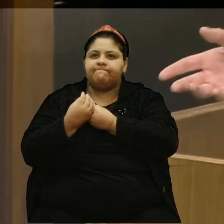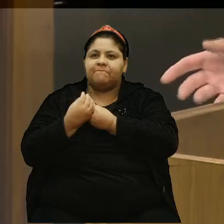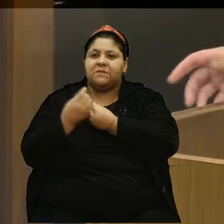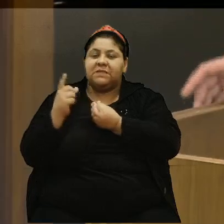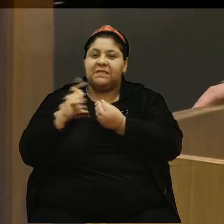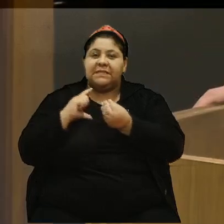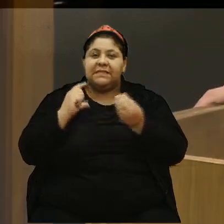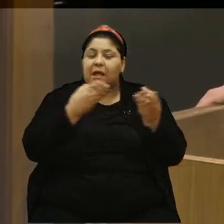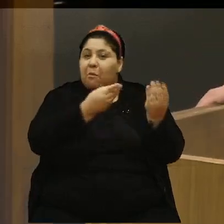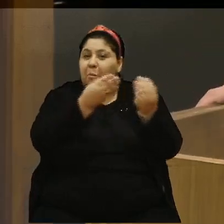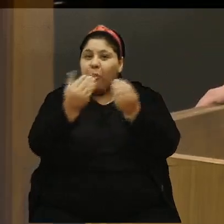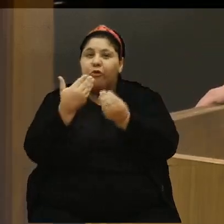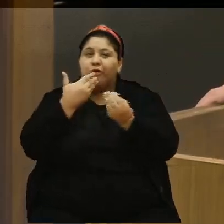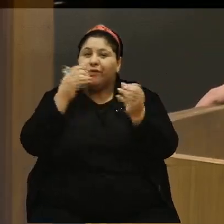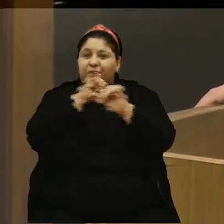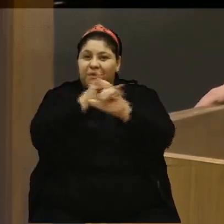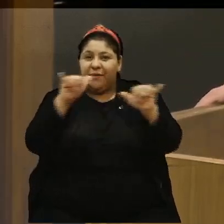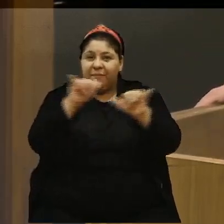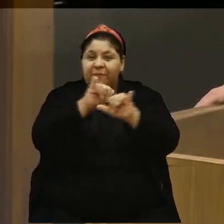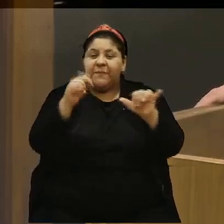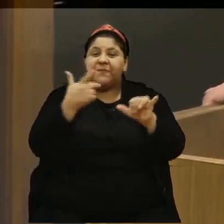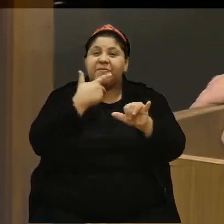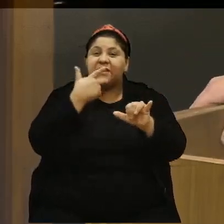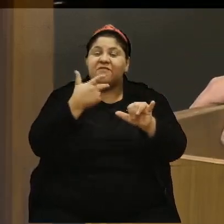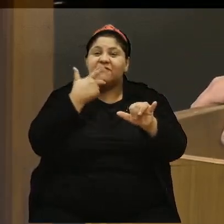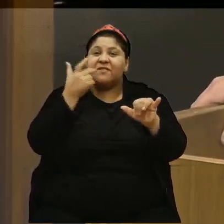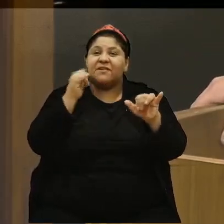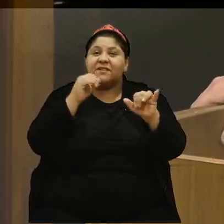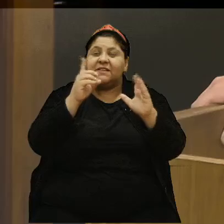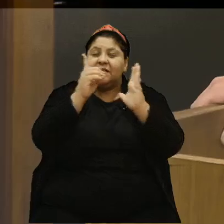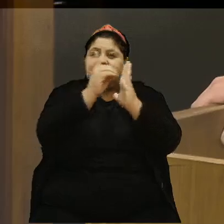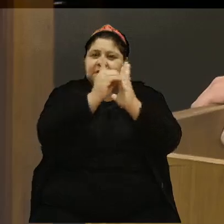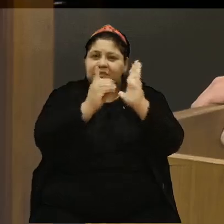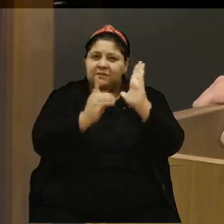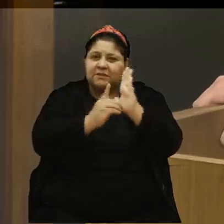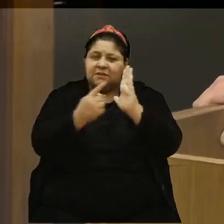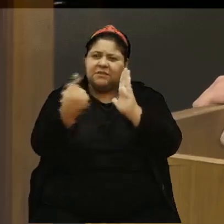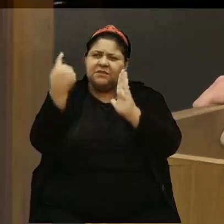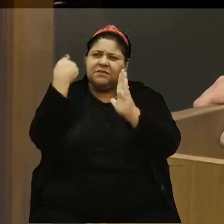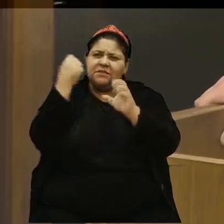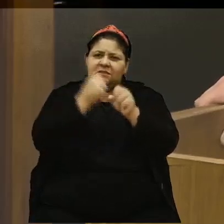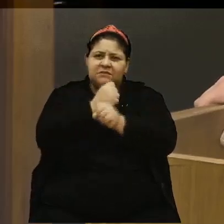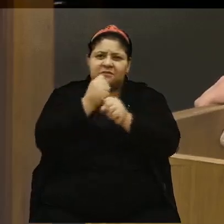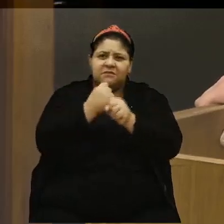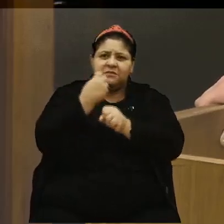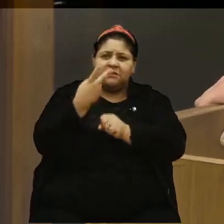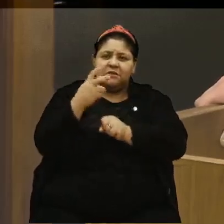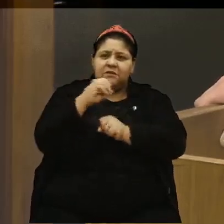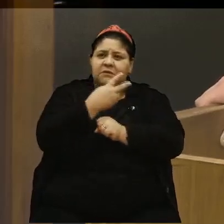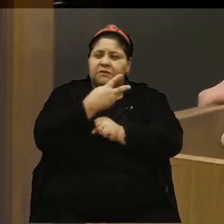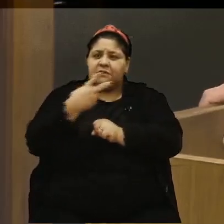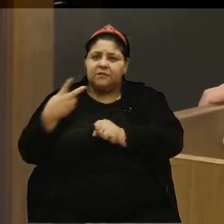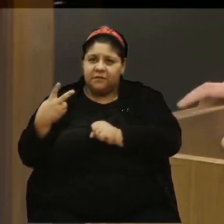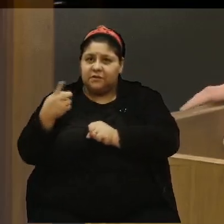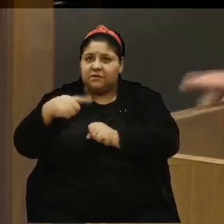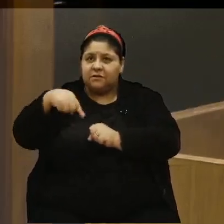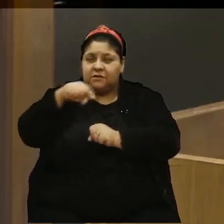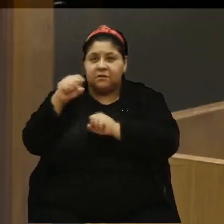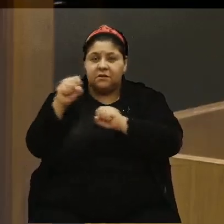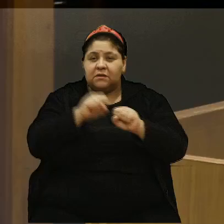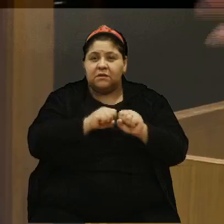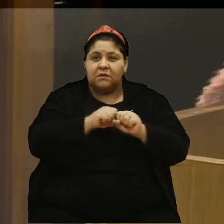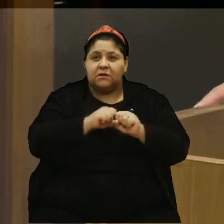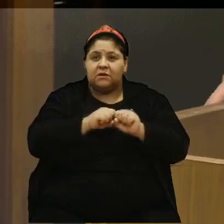solicitação de informação. A gente traz os dados e pede os dados desde o ano de 2022, justamente para que a gente possa